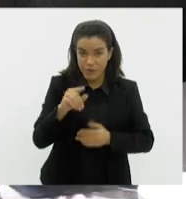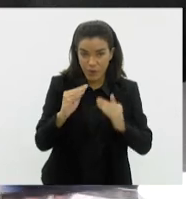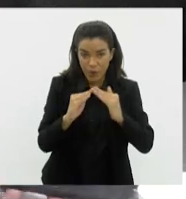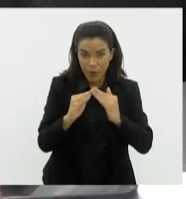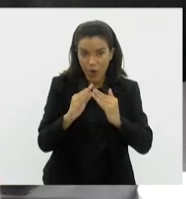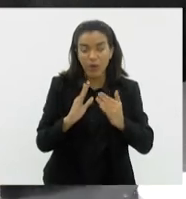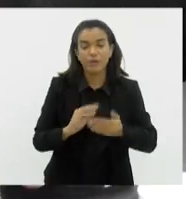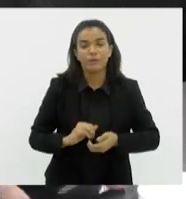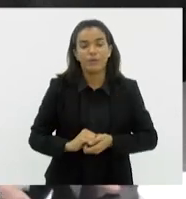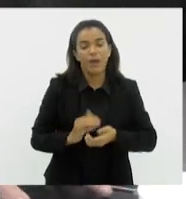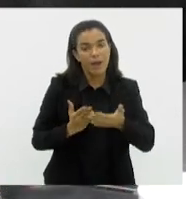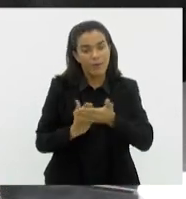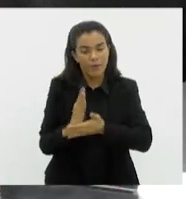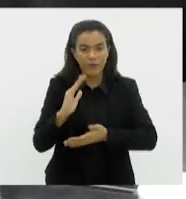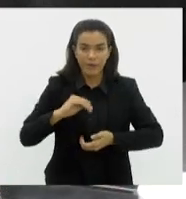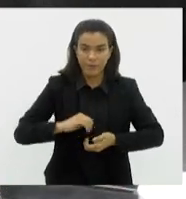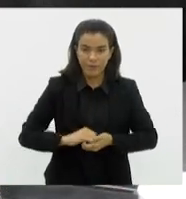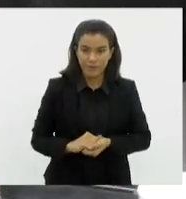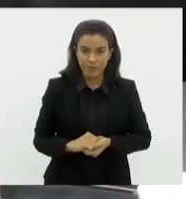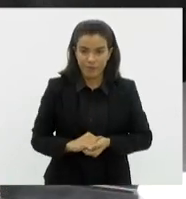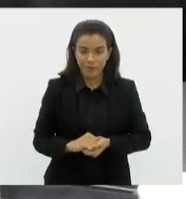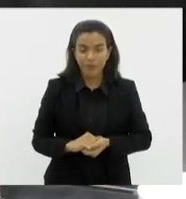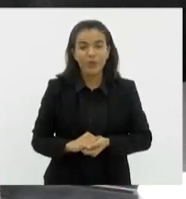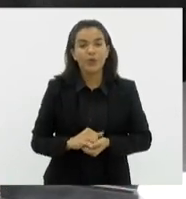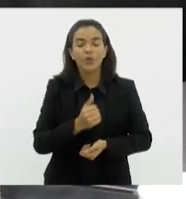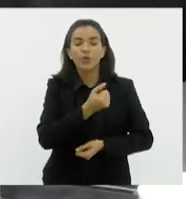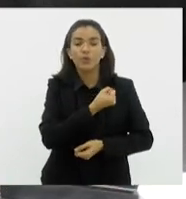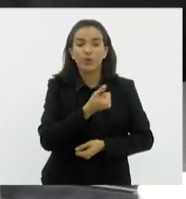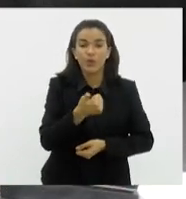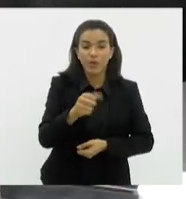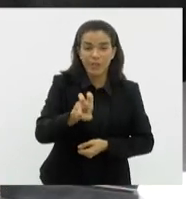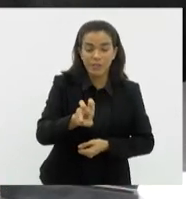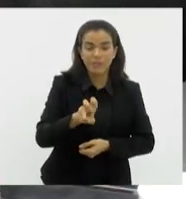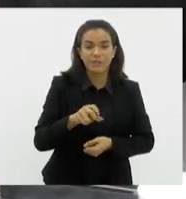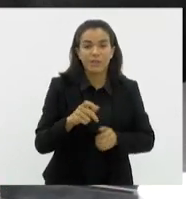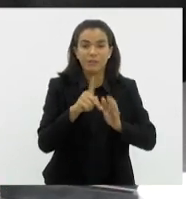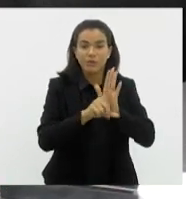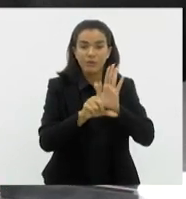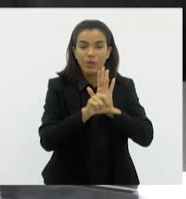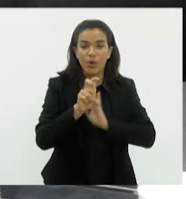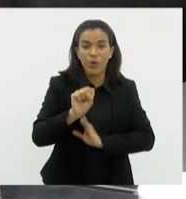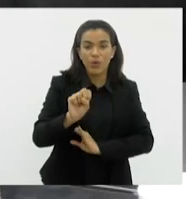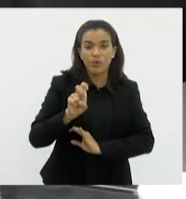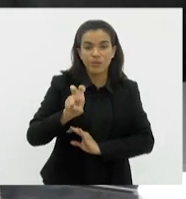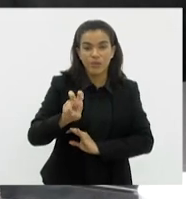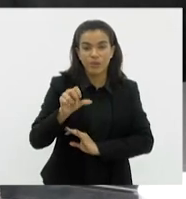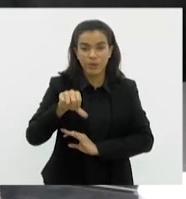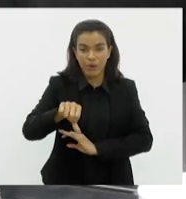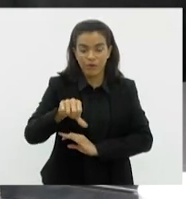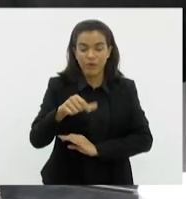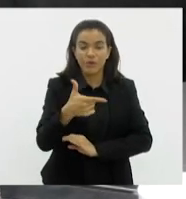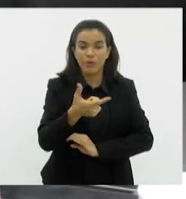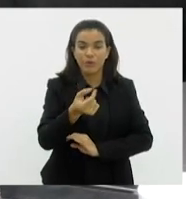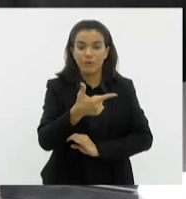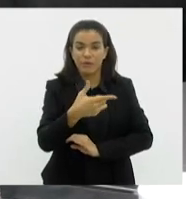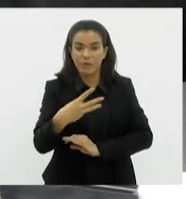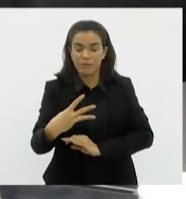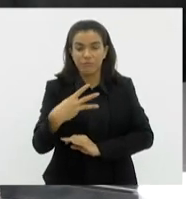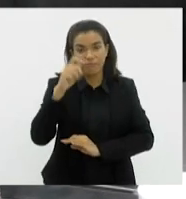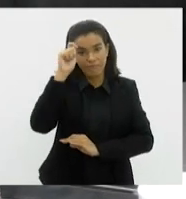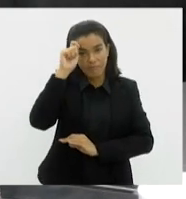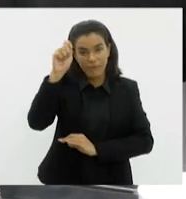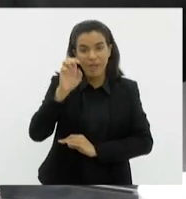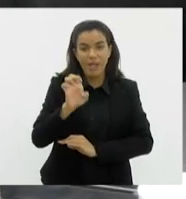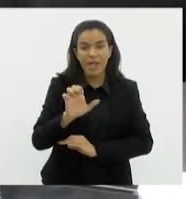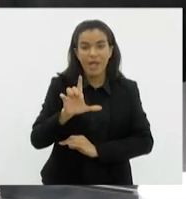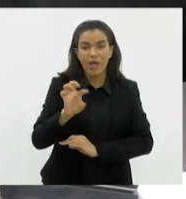aprovam, permaneçam como estão, aprovado. Item 15 da pauta, projeto de lei 859 de 23, autoria do deputado